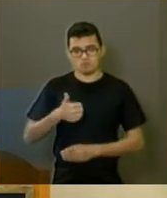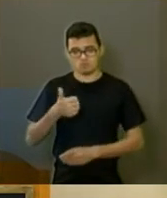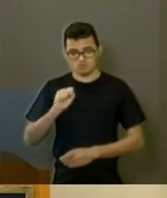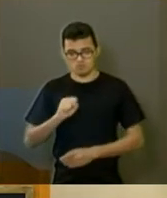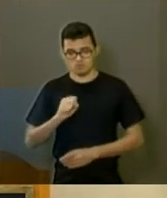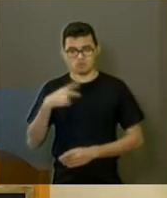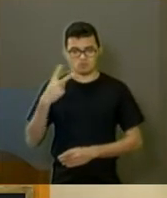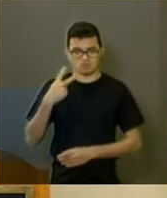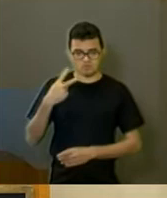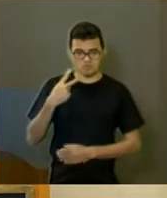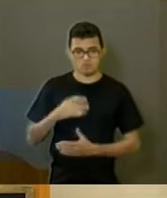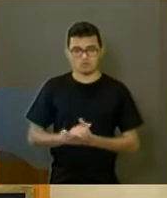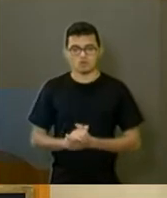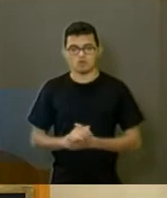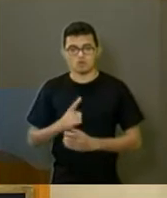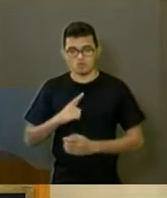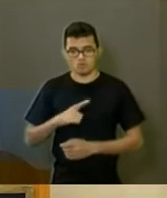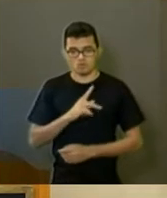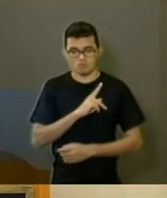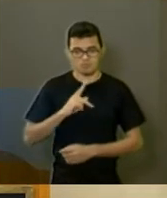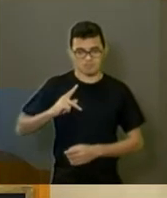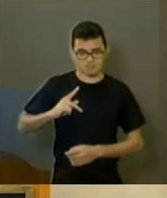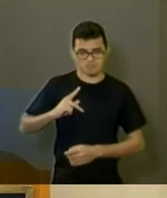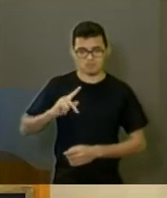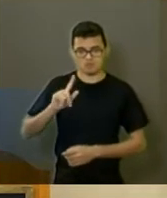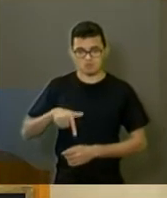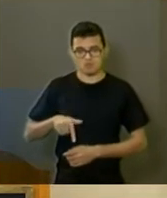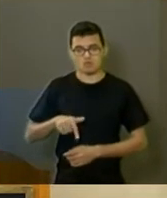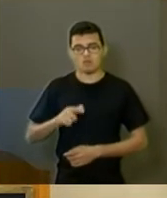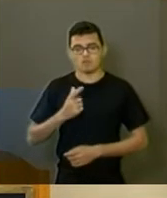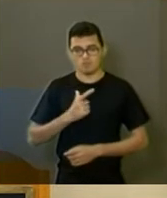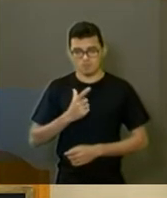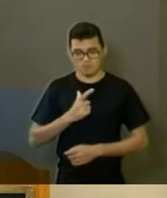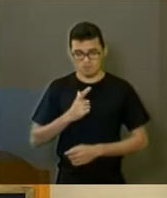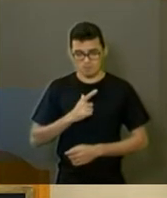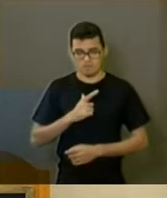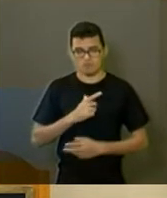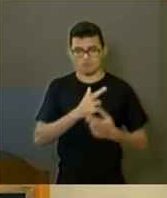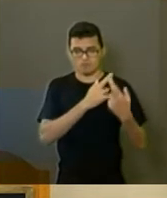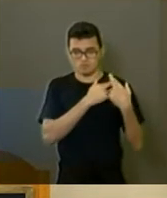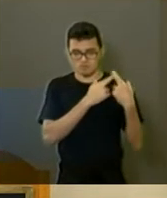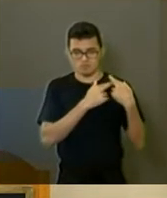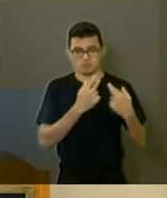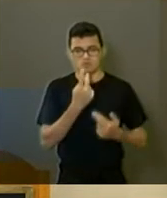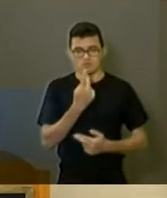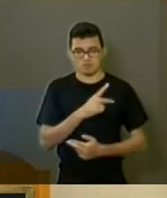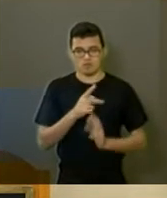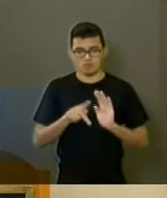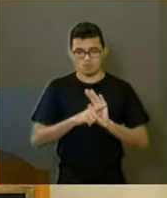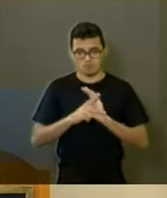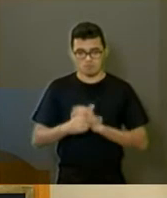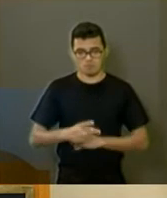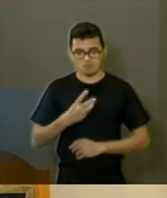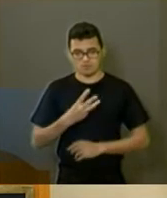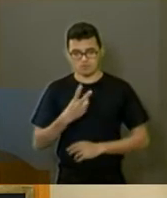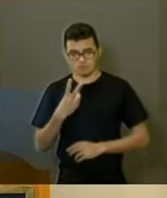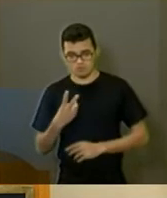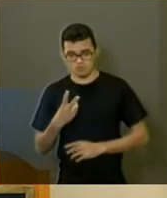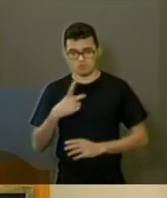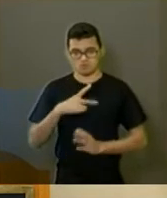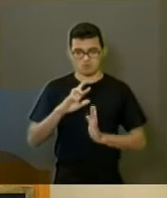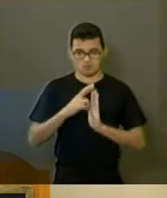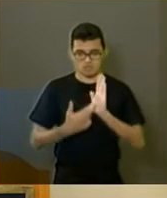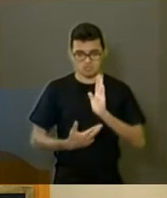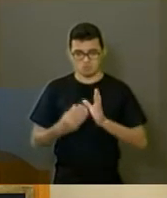O presidente desse Legislativo, usando a atribuição que lhe é conferida pelo artigo 32 do Regimento Interno e de acordo